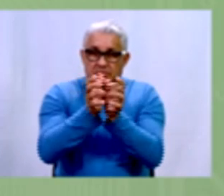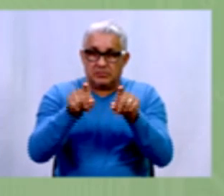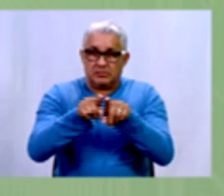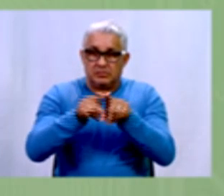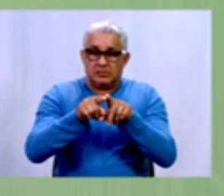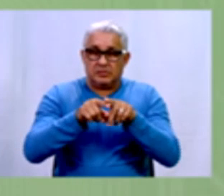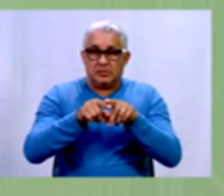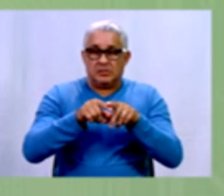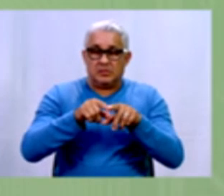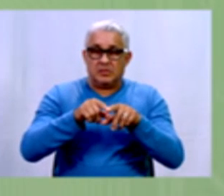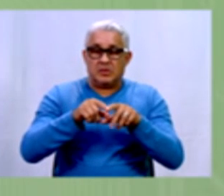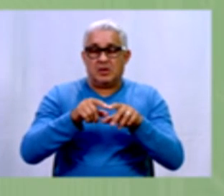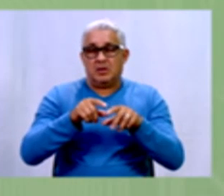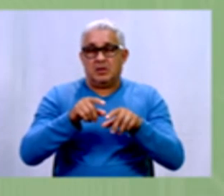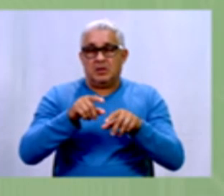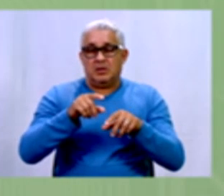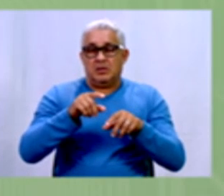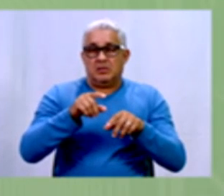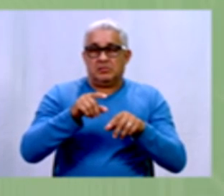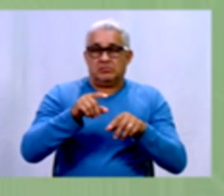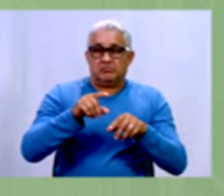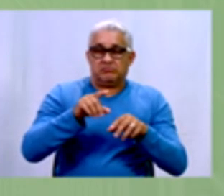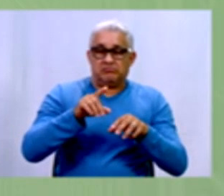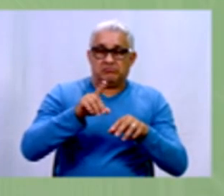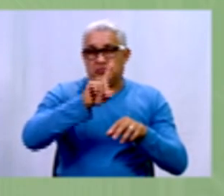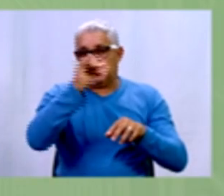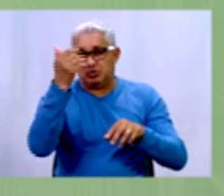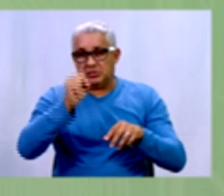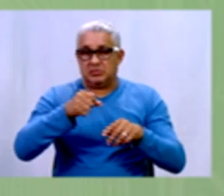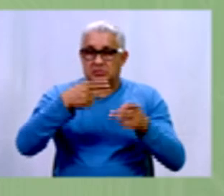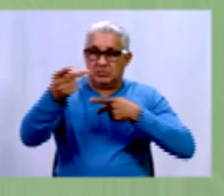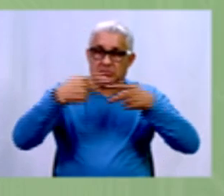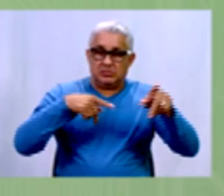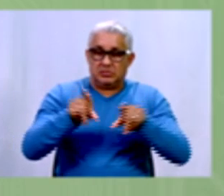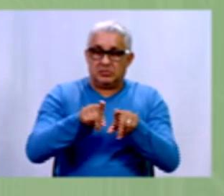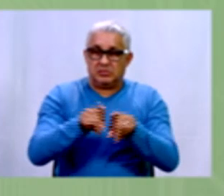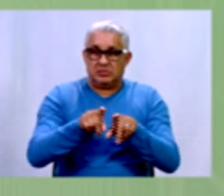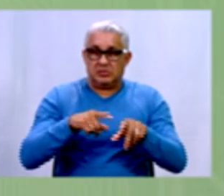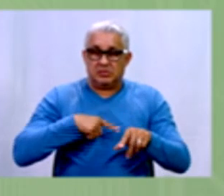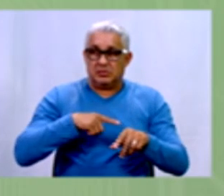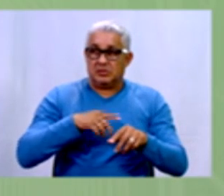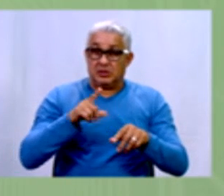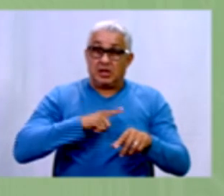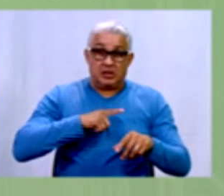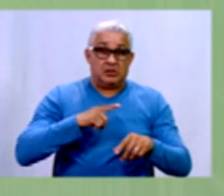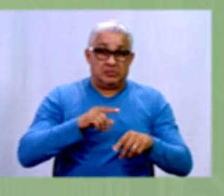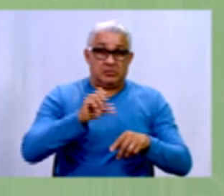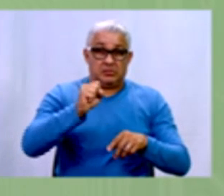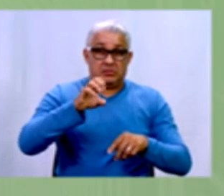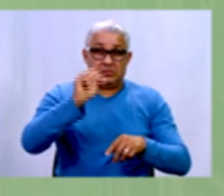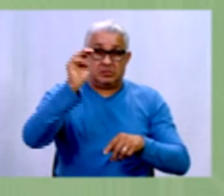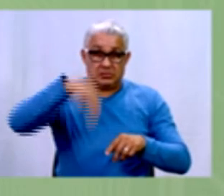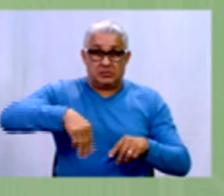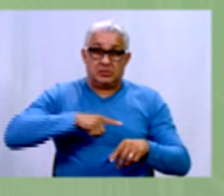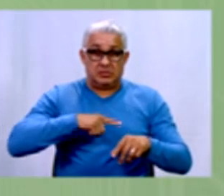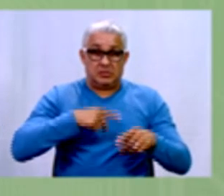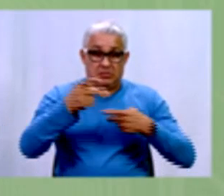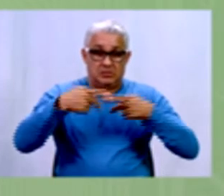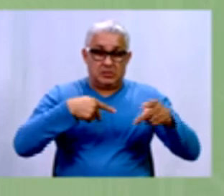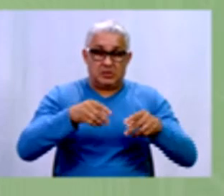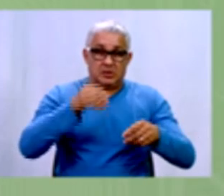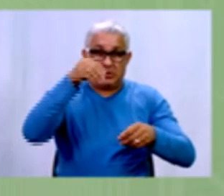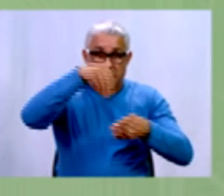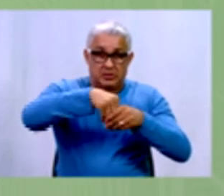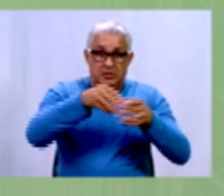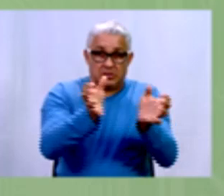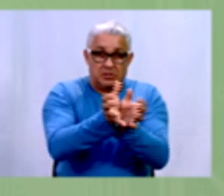tá? E aí, como eu tinha falado, ó, o Scrum é usado em projetos envolvendo até mais de 500 pessoas, certo? Então,